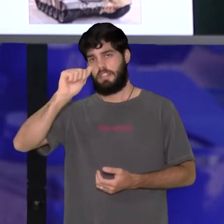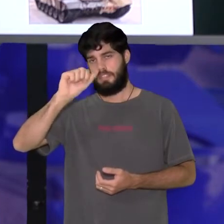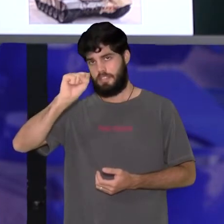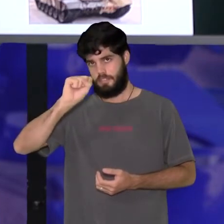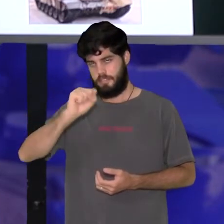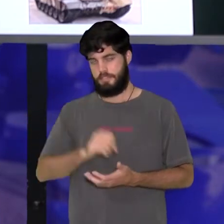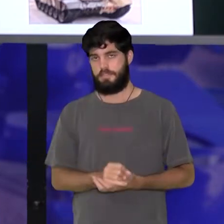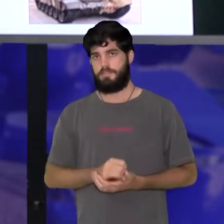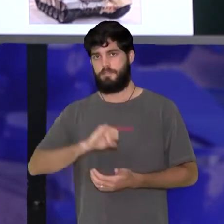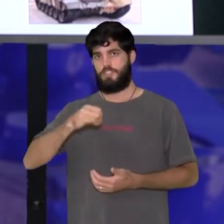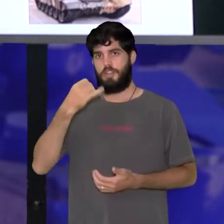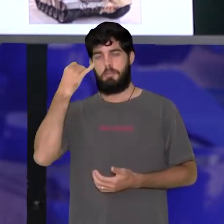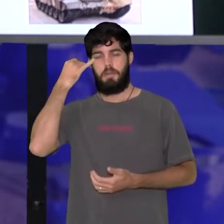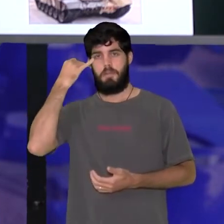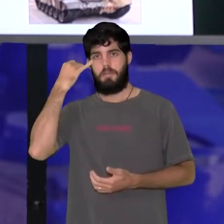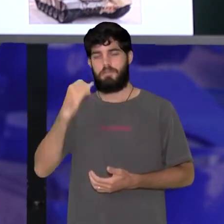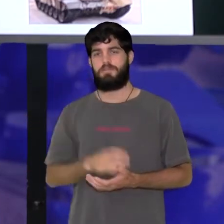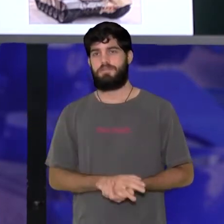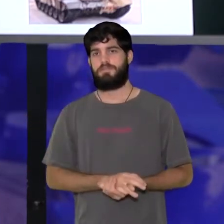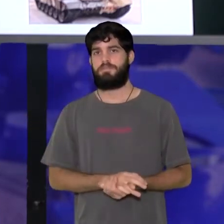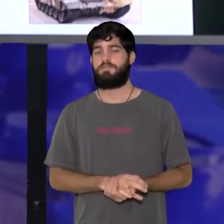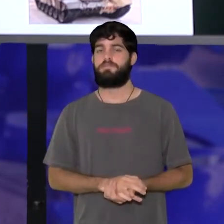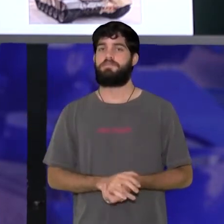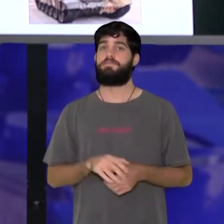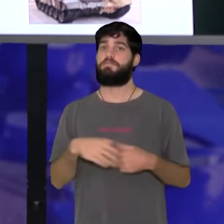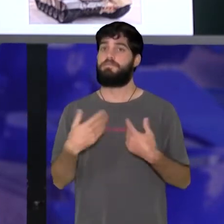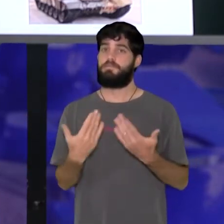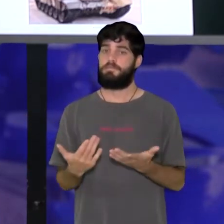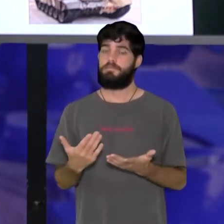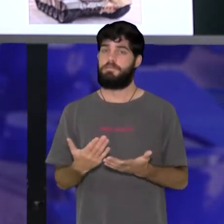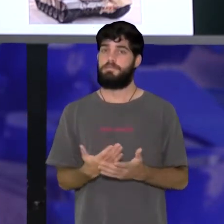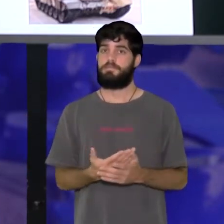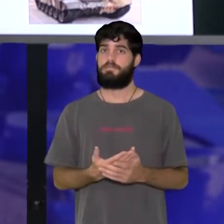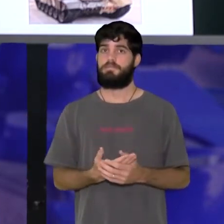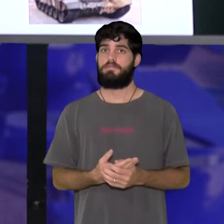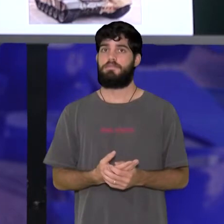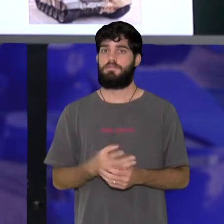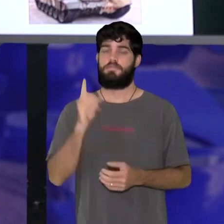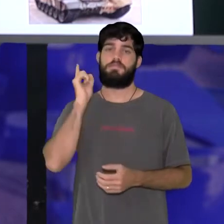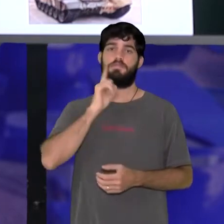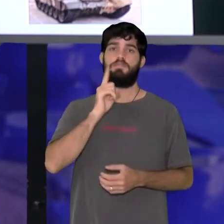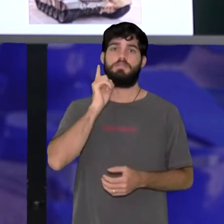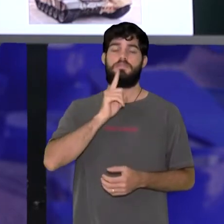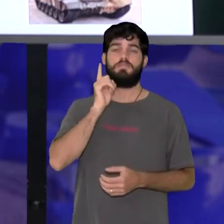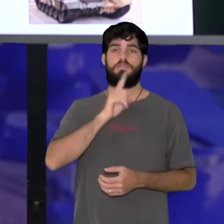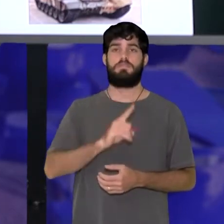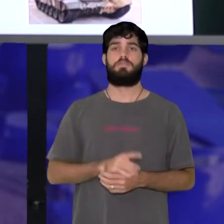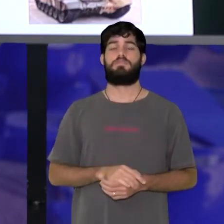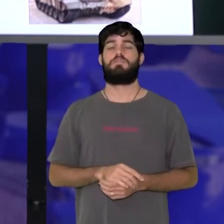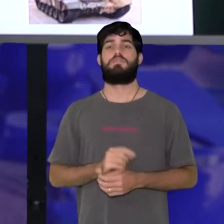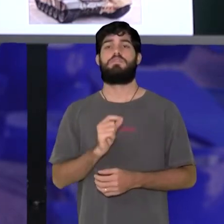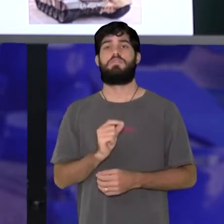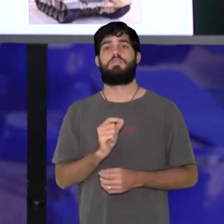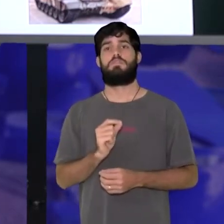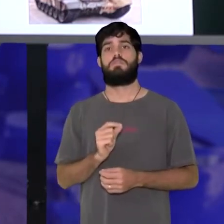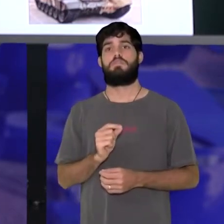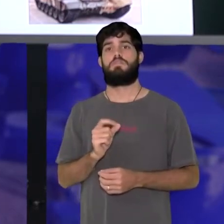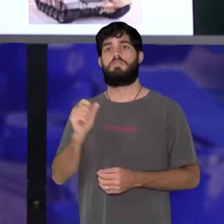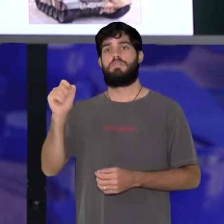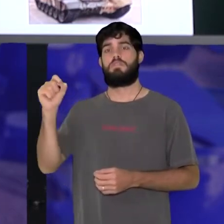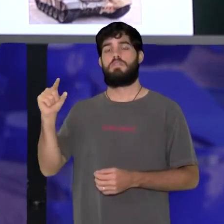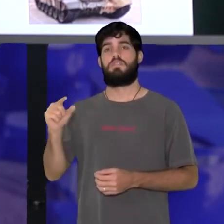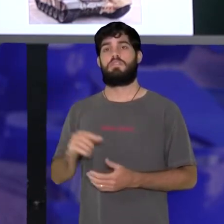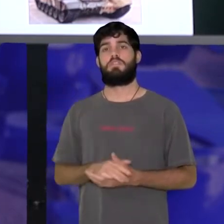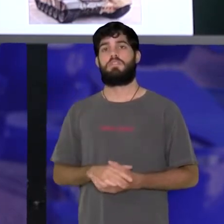e Nagasaki? Pois bem, os Estados Unidos lançaram essas bombas